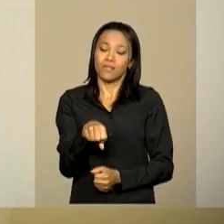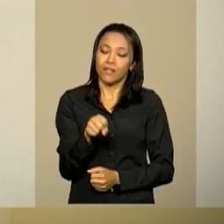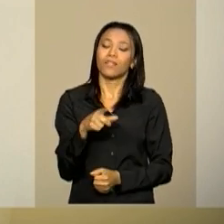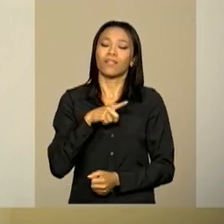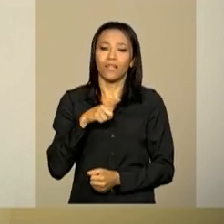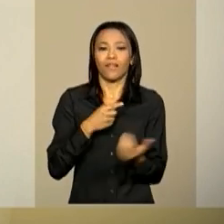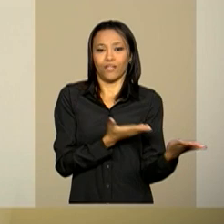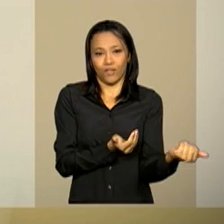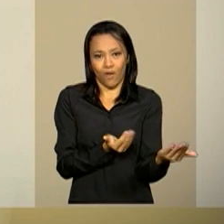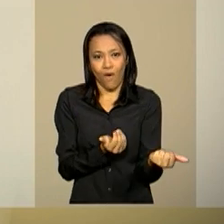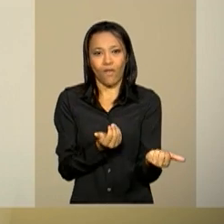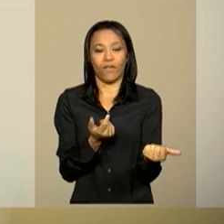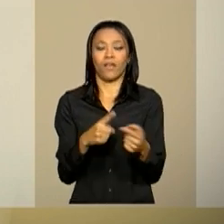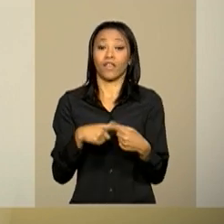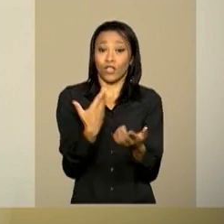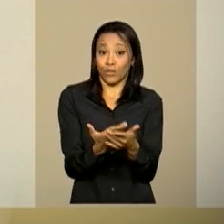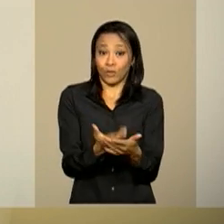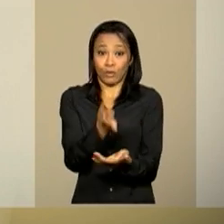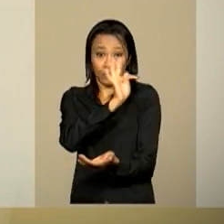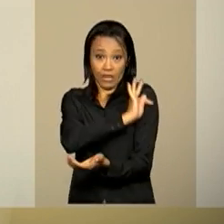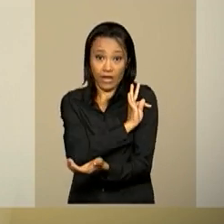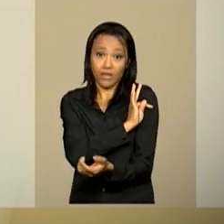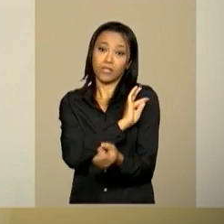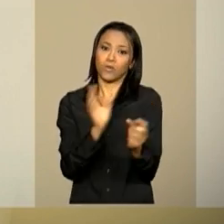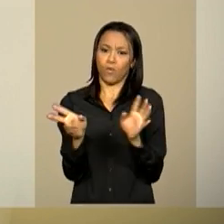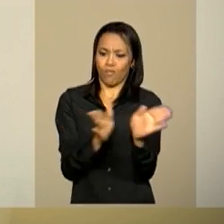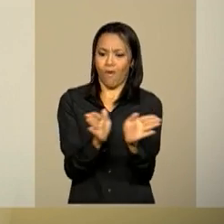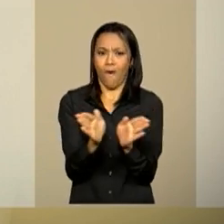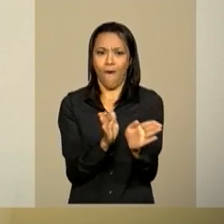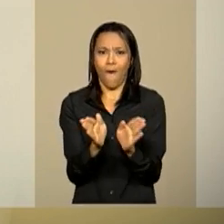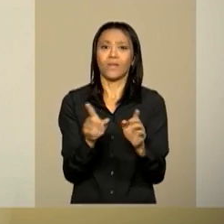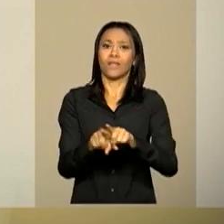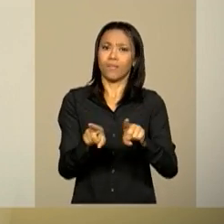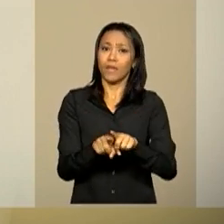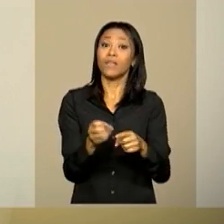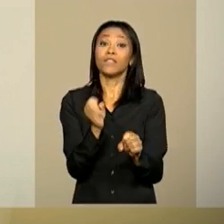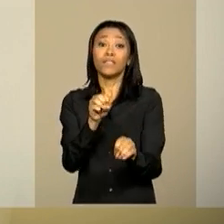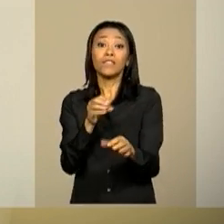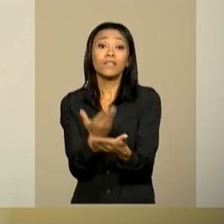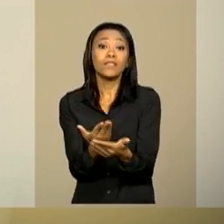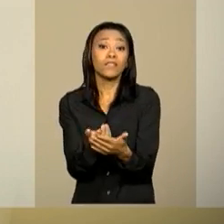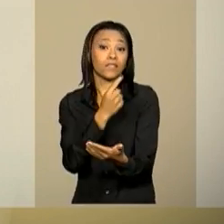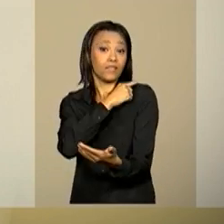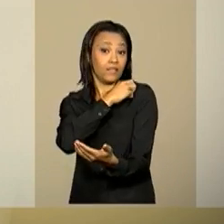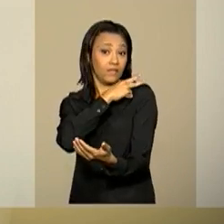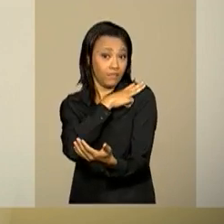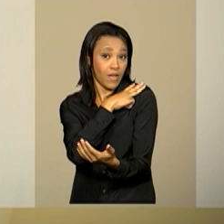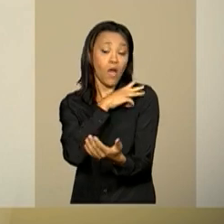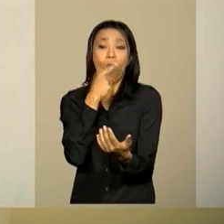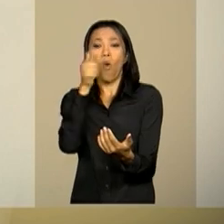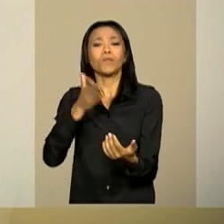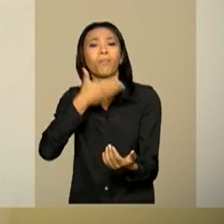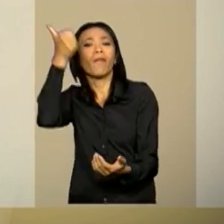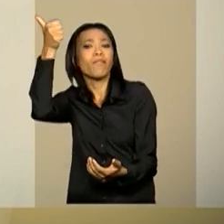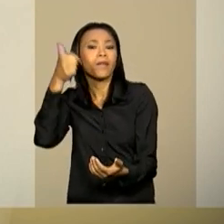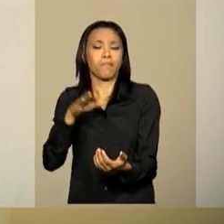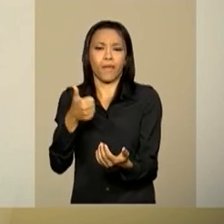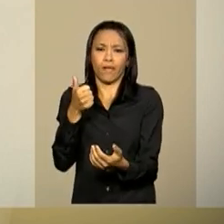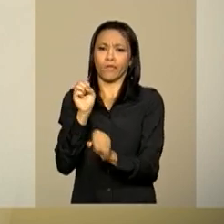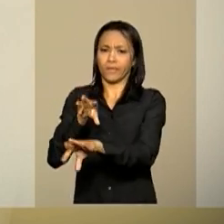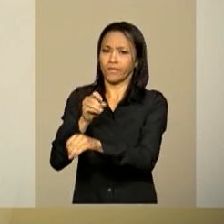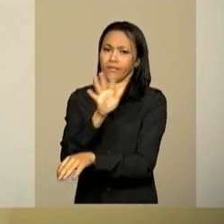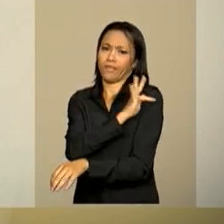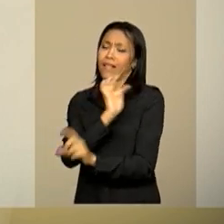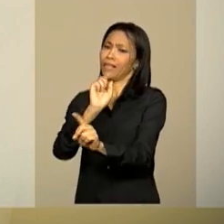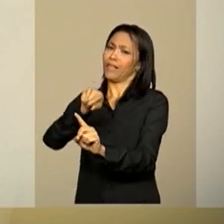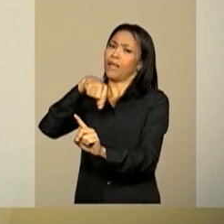jovens que fazem o ensino técnico simultaneamente ao ensino médio e outros preferem fazer o ensino técnico